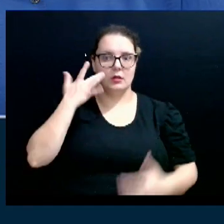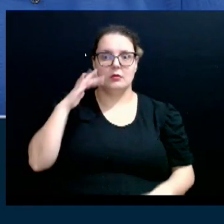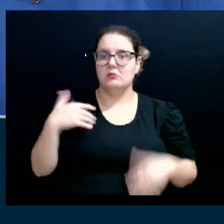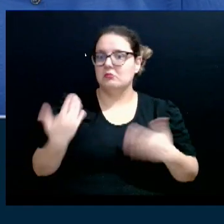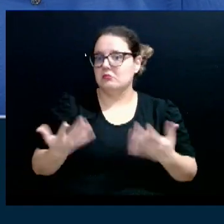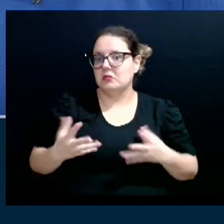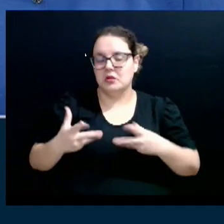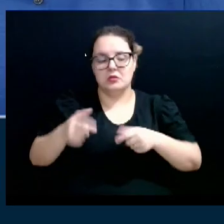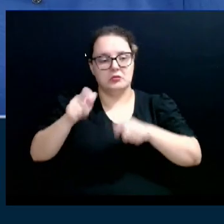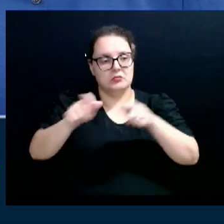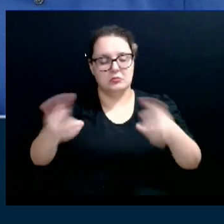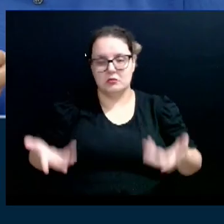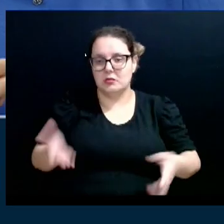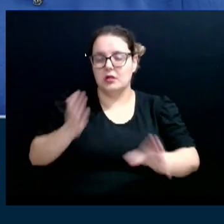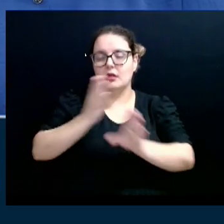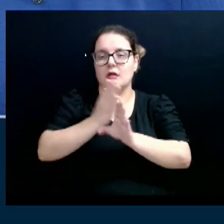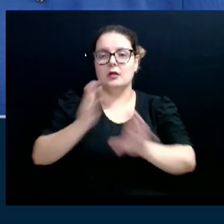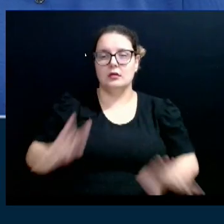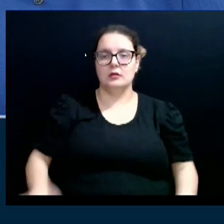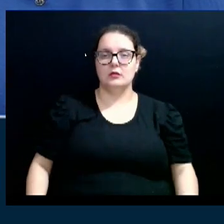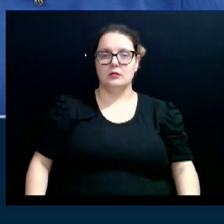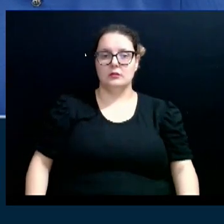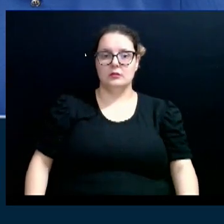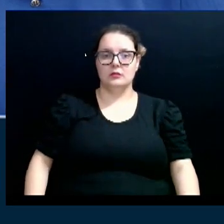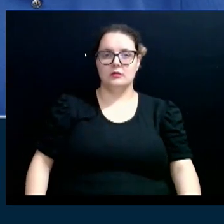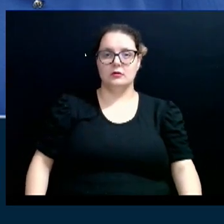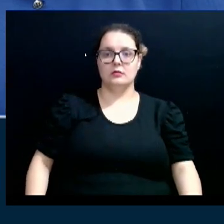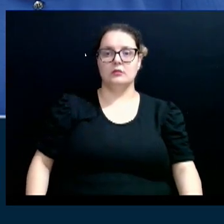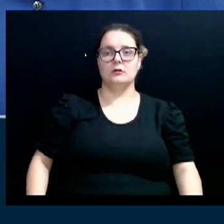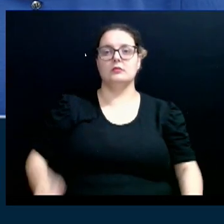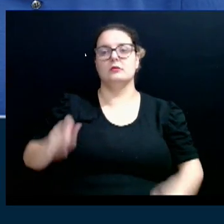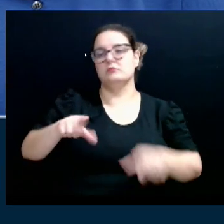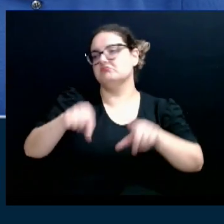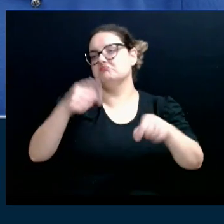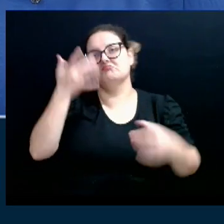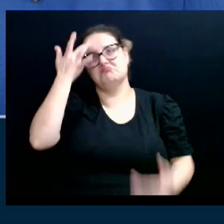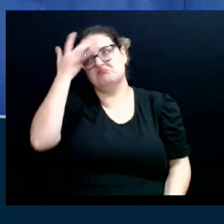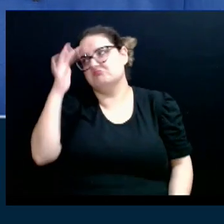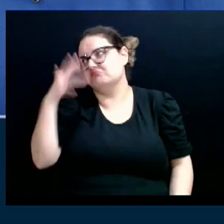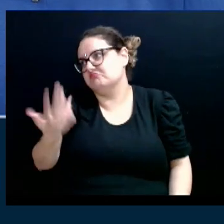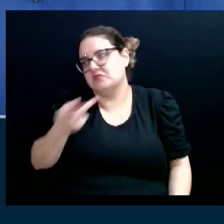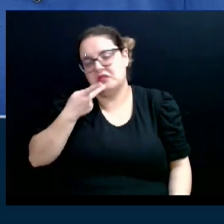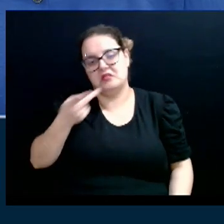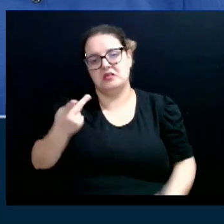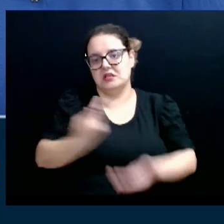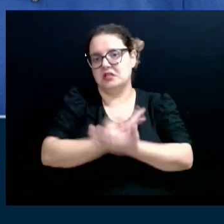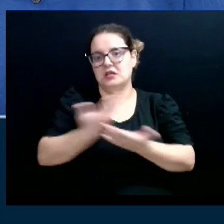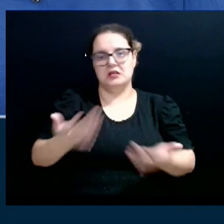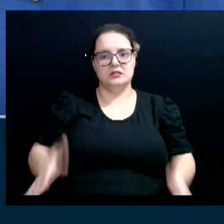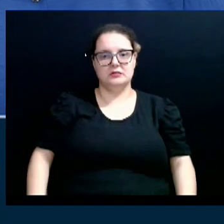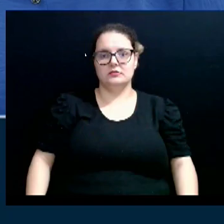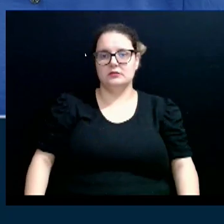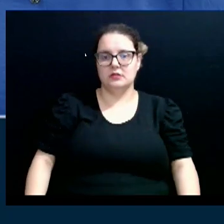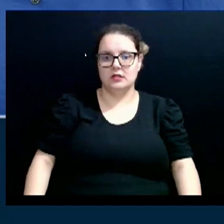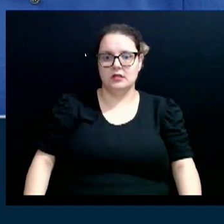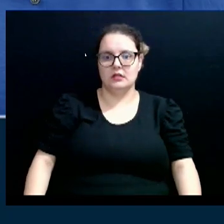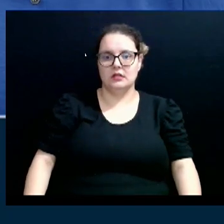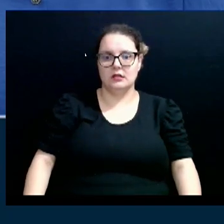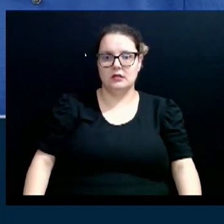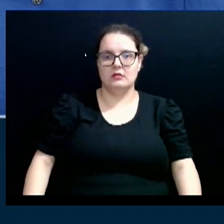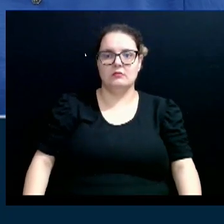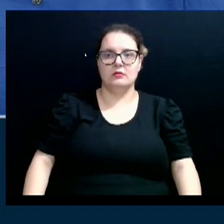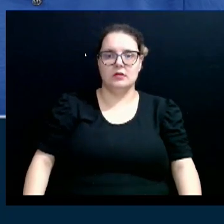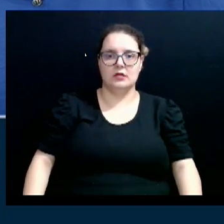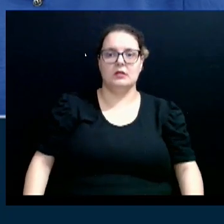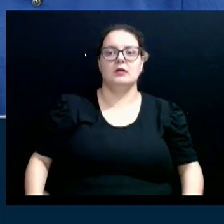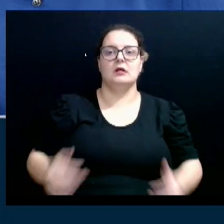gente encontra, né, eu acho que são escolhidas, eu não sei se estou falando errado, mas literalmente algo assim